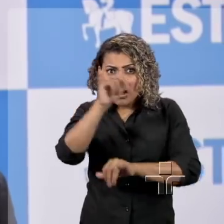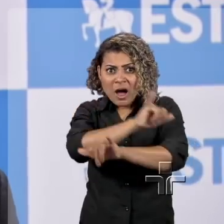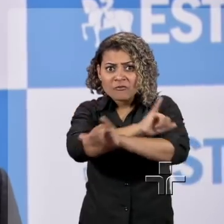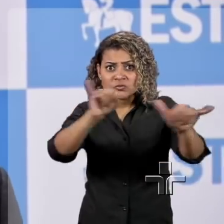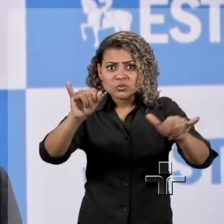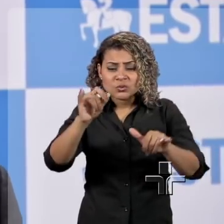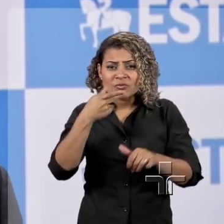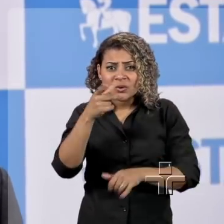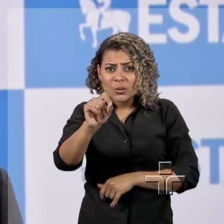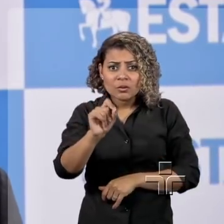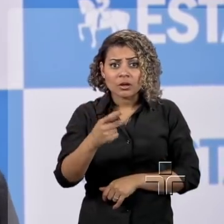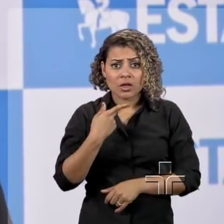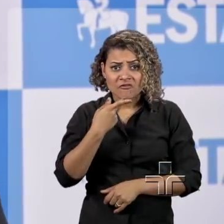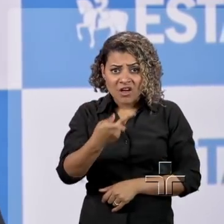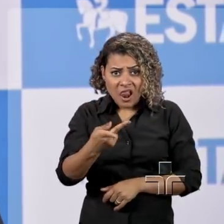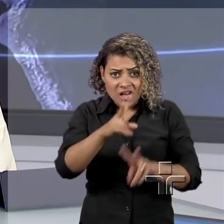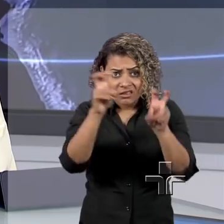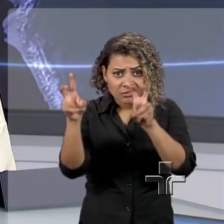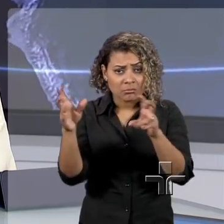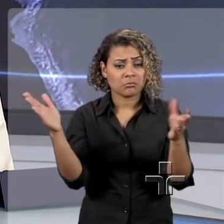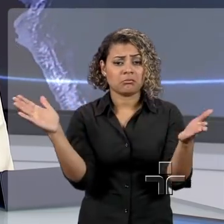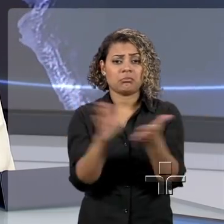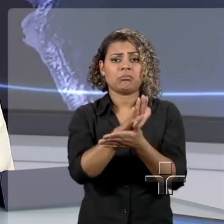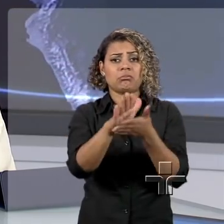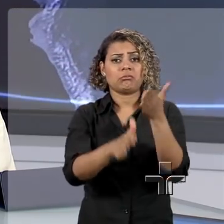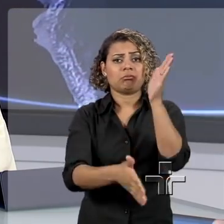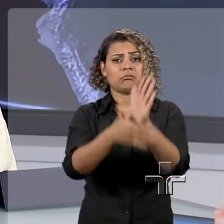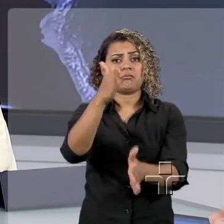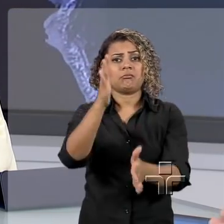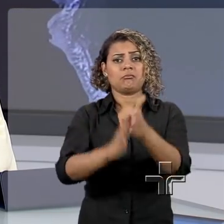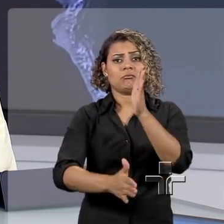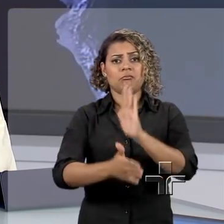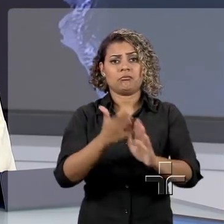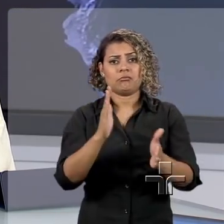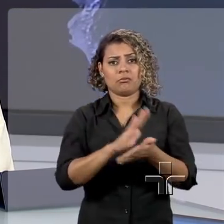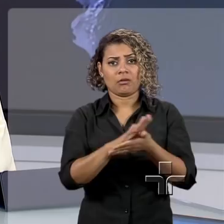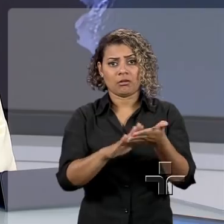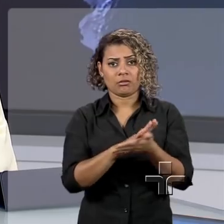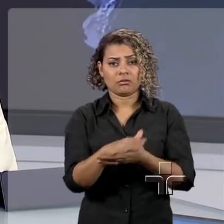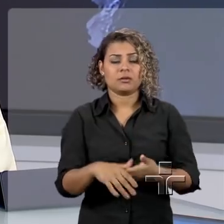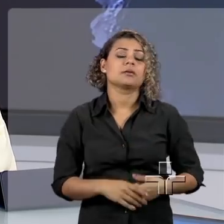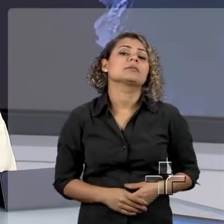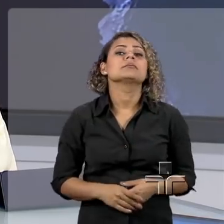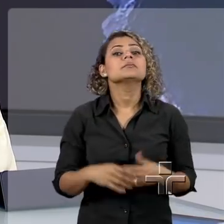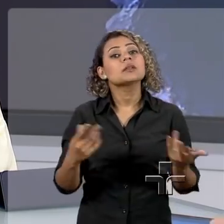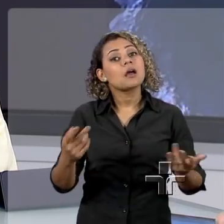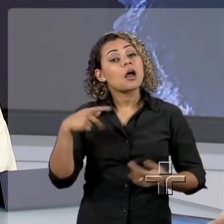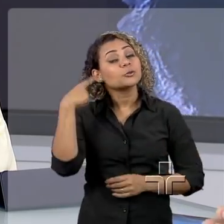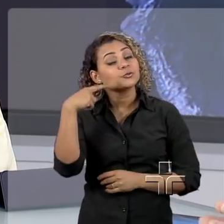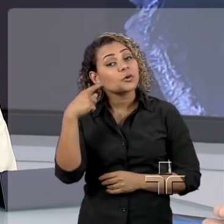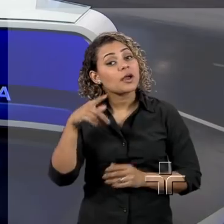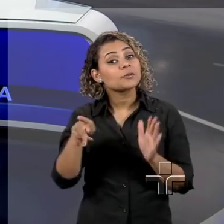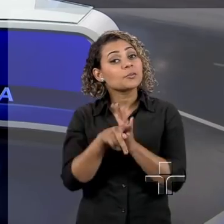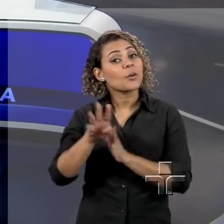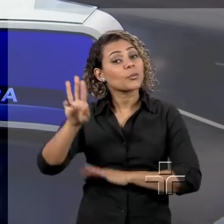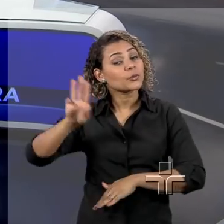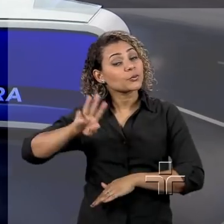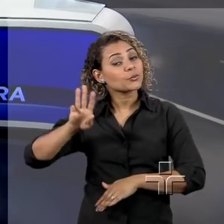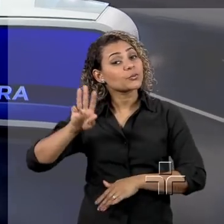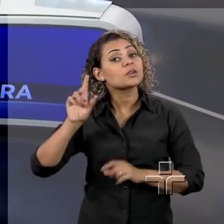ele não vai comentar o assunto. Como que vocês veem o questionamento da equipe de defesa do ex-presidente